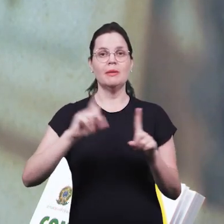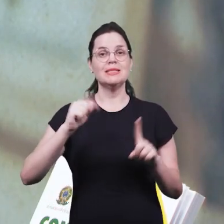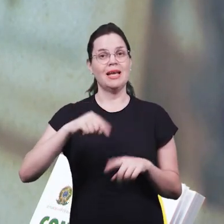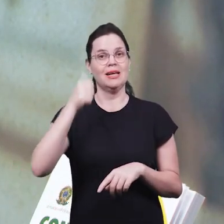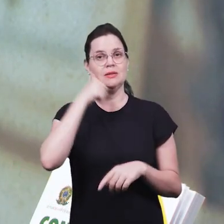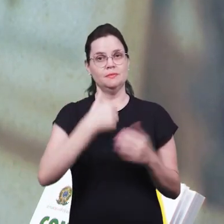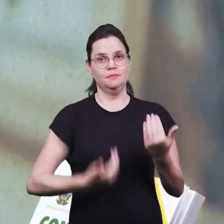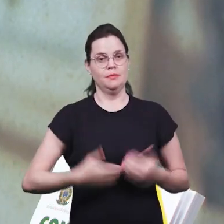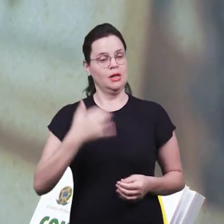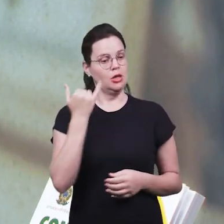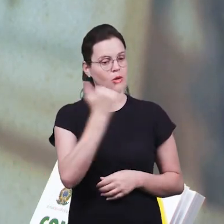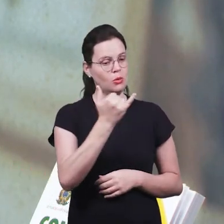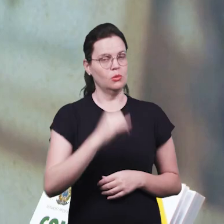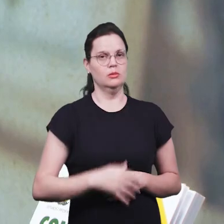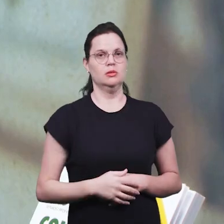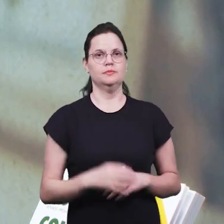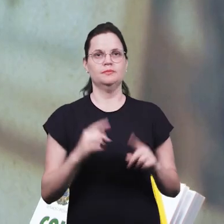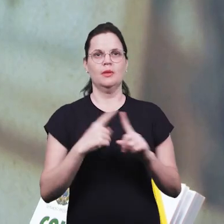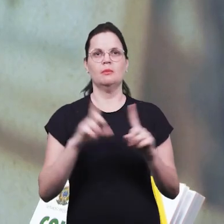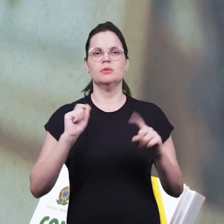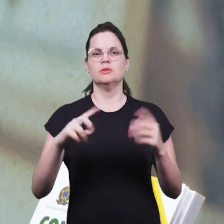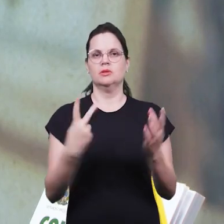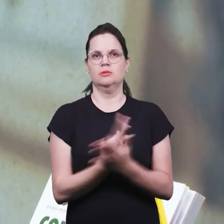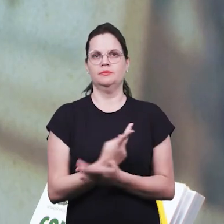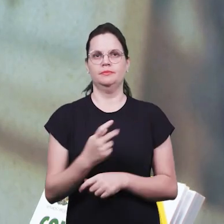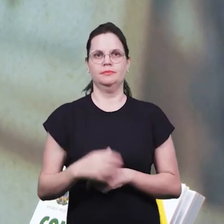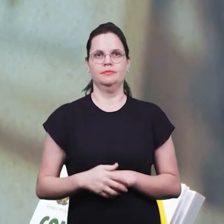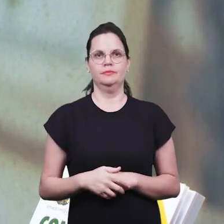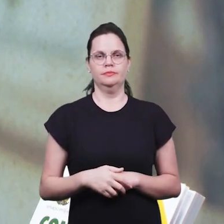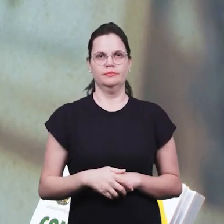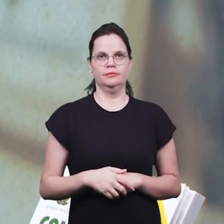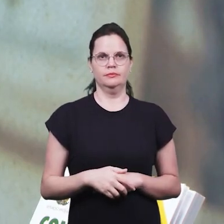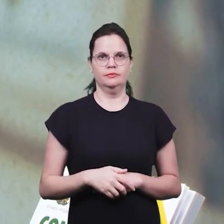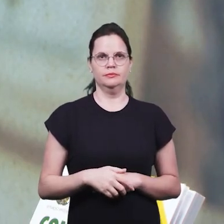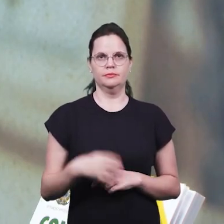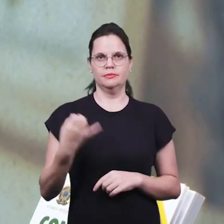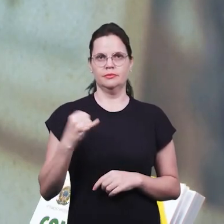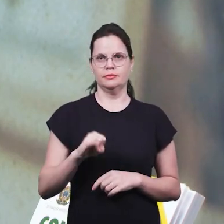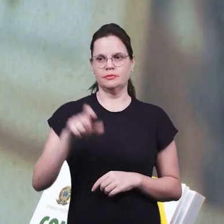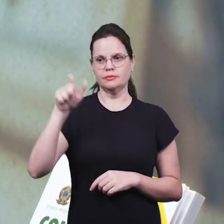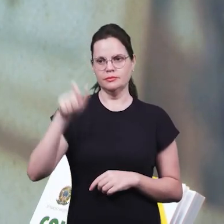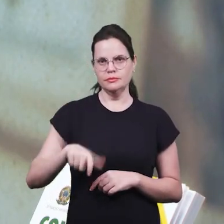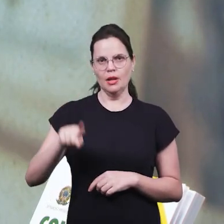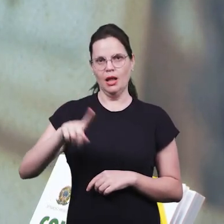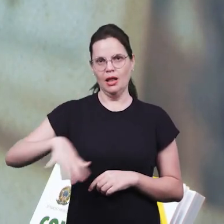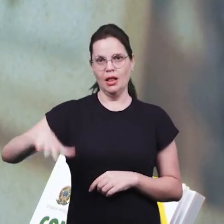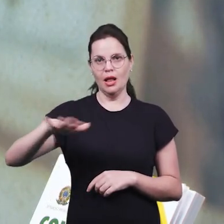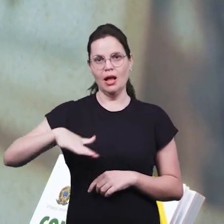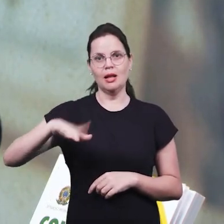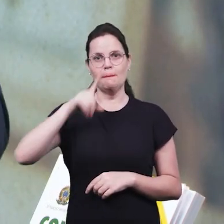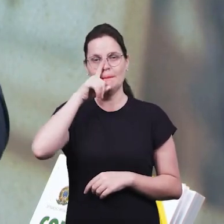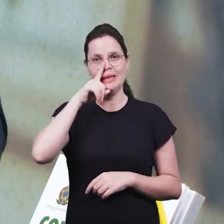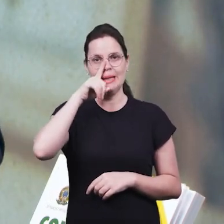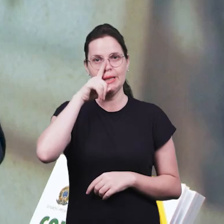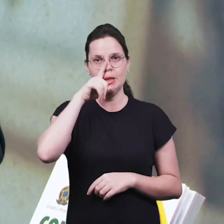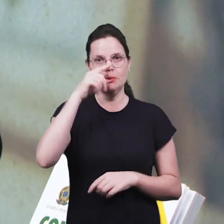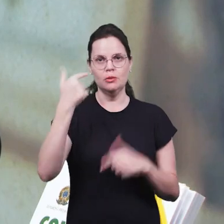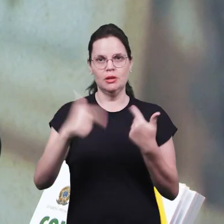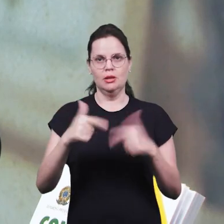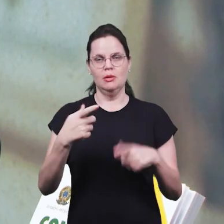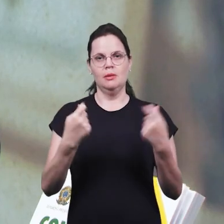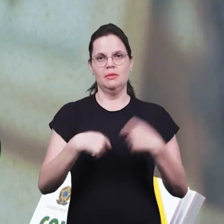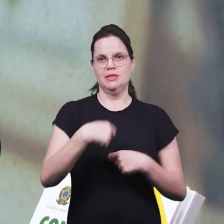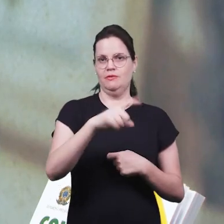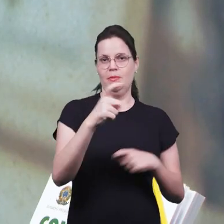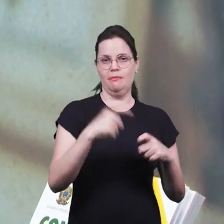muda? Em síntese, aquele primeiro ponto. Será que, se essa funcionária trabalha em ambiente insalubre, ela tem que passar por uma avaliação do médico